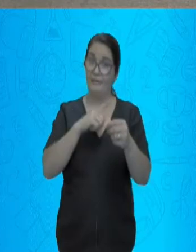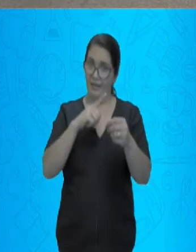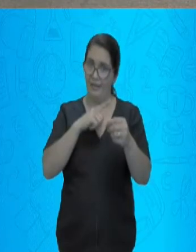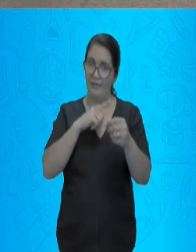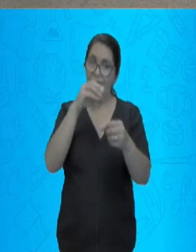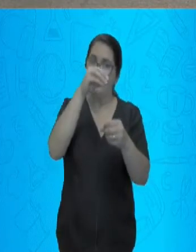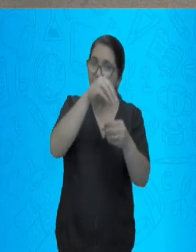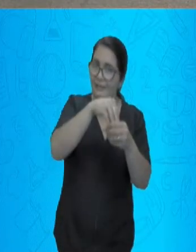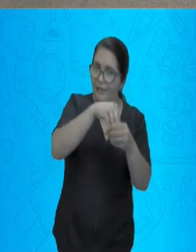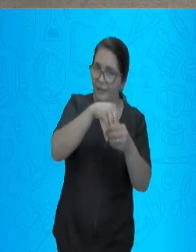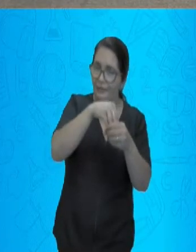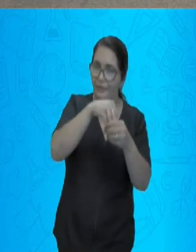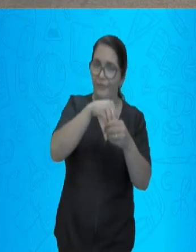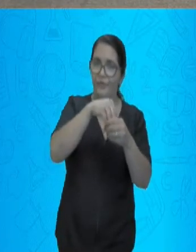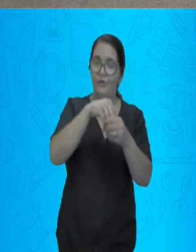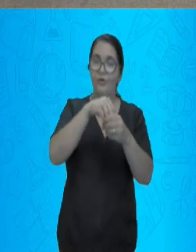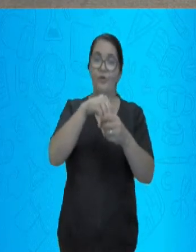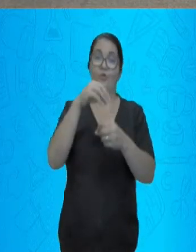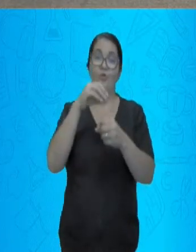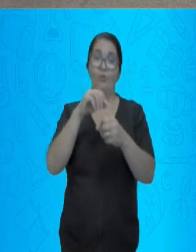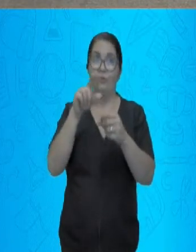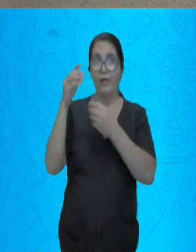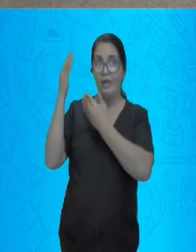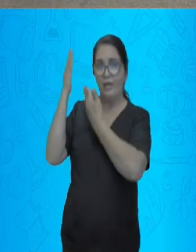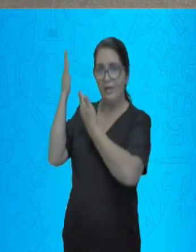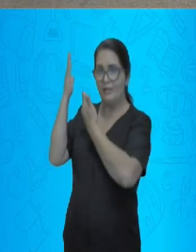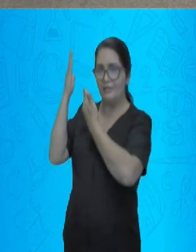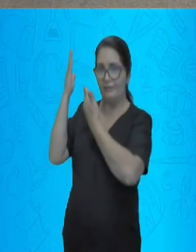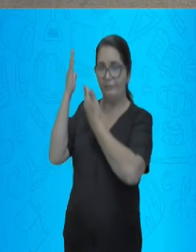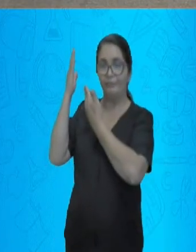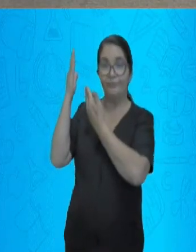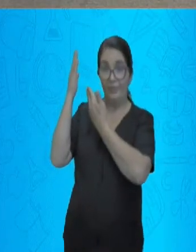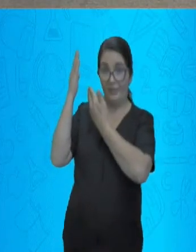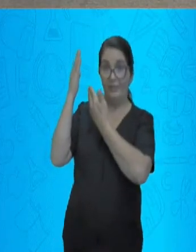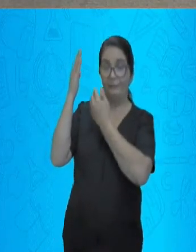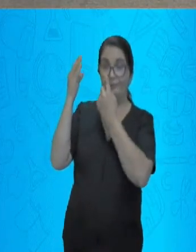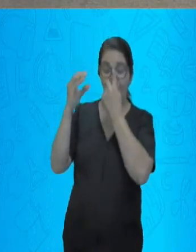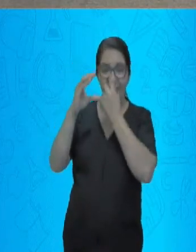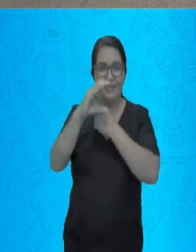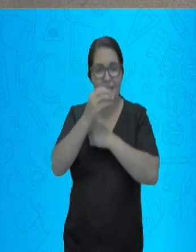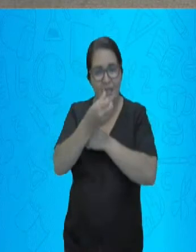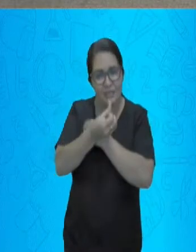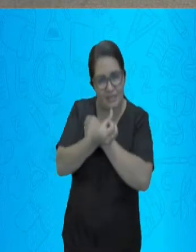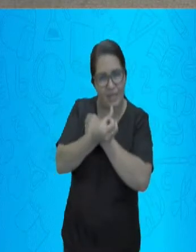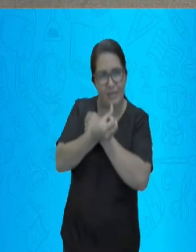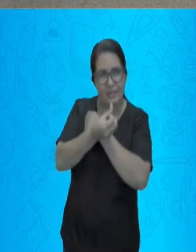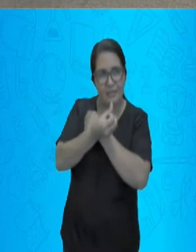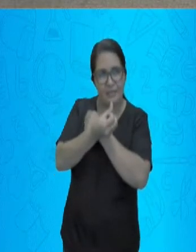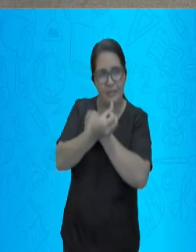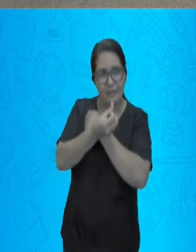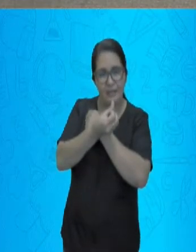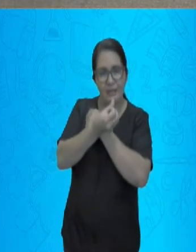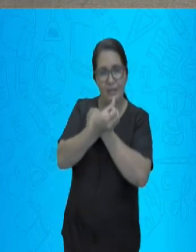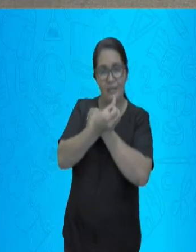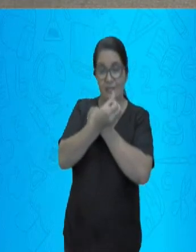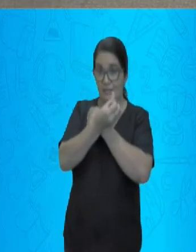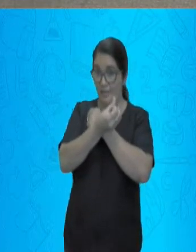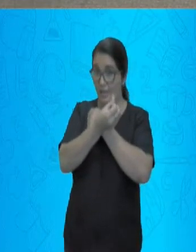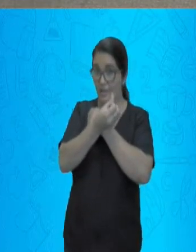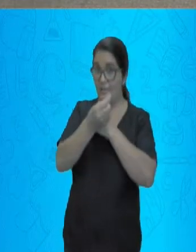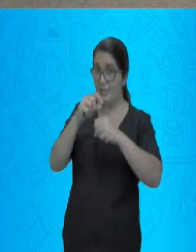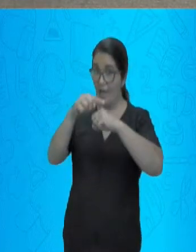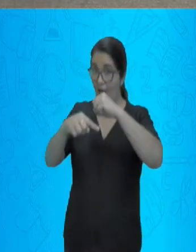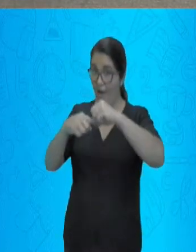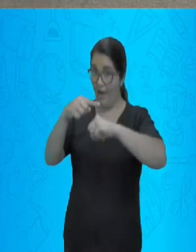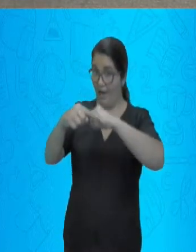se unem. Quanto de cada elemento? C6, então 6 átomos do elemento químico carbono, que